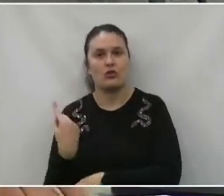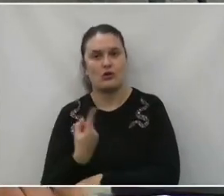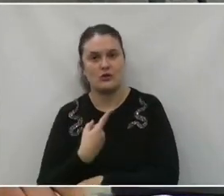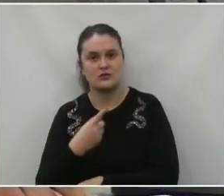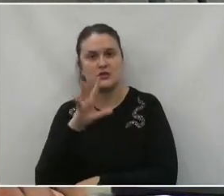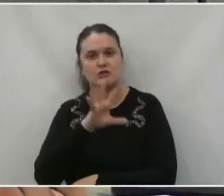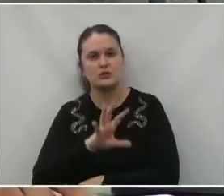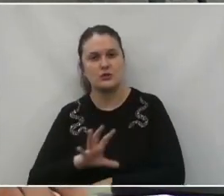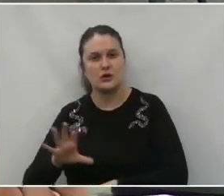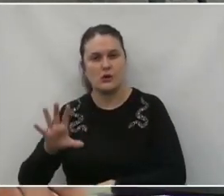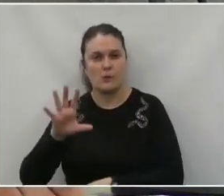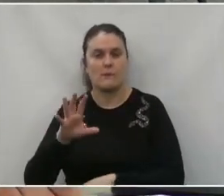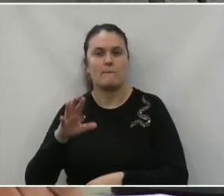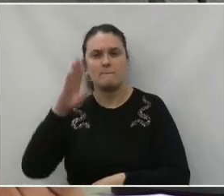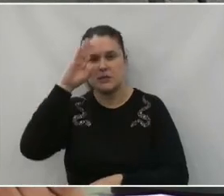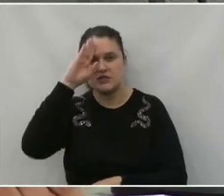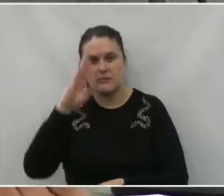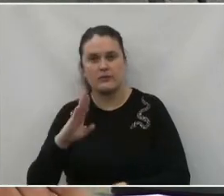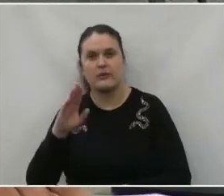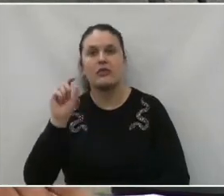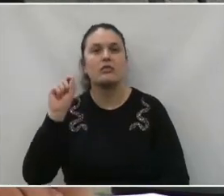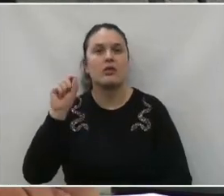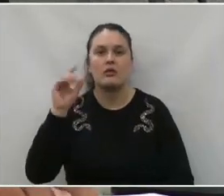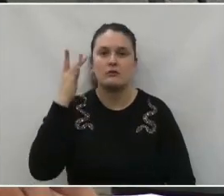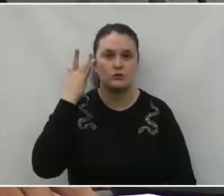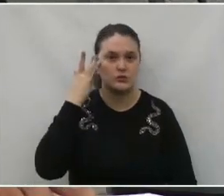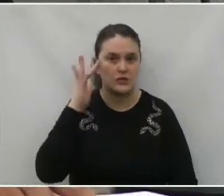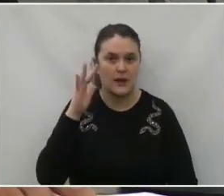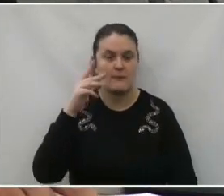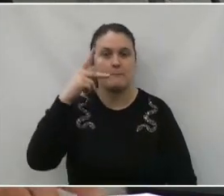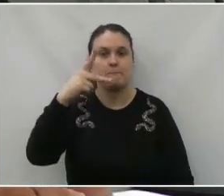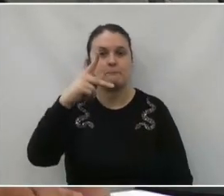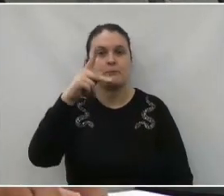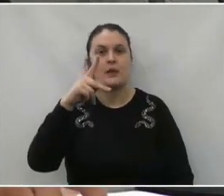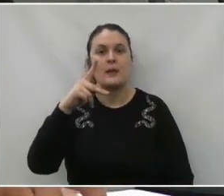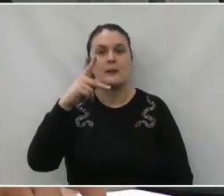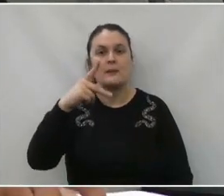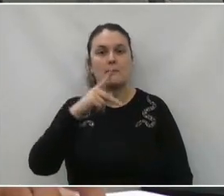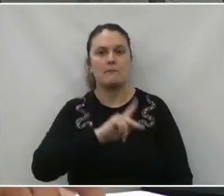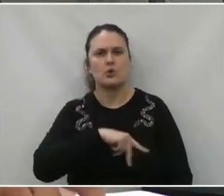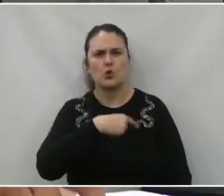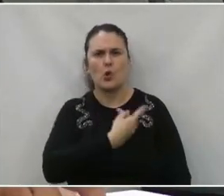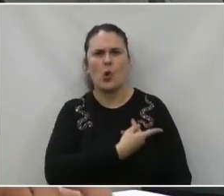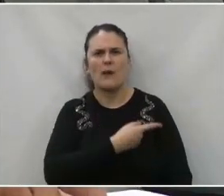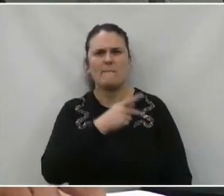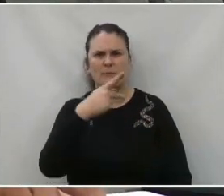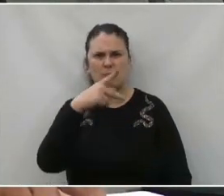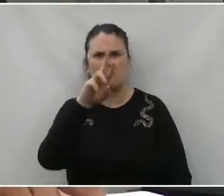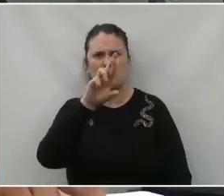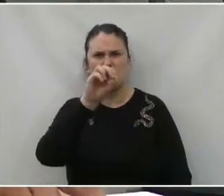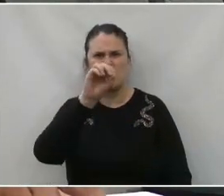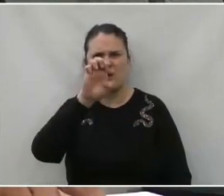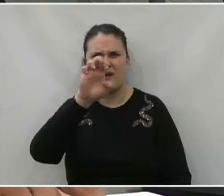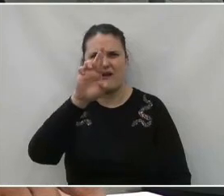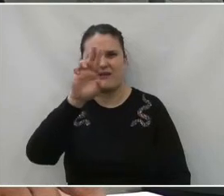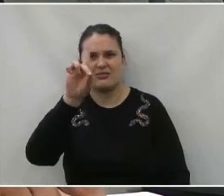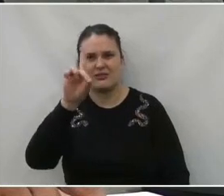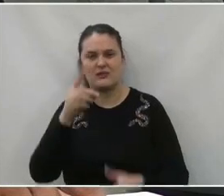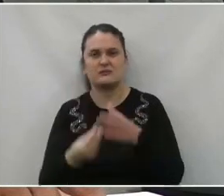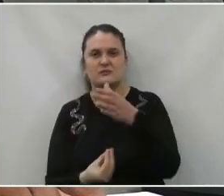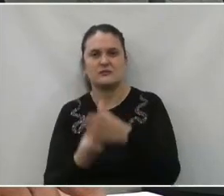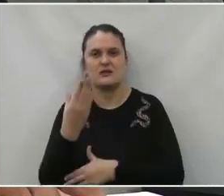região, principalmente. Para quem não sabe, o PROERD iniciou no Paraná no